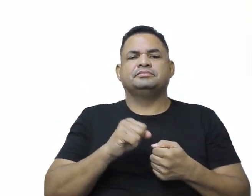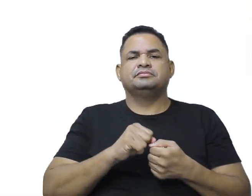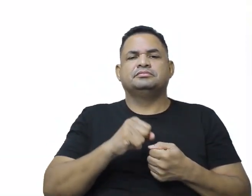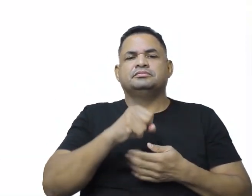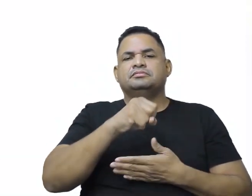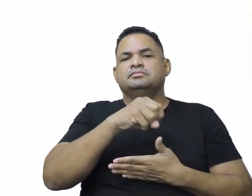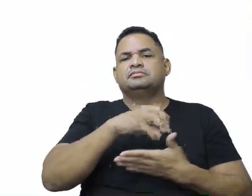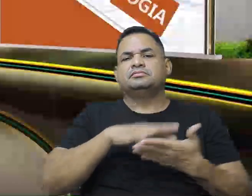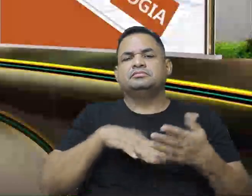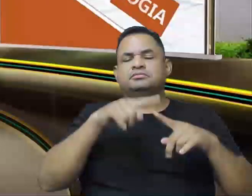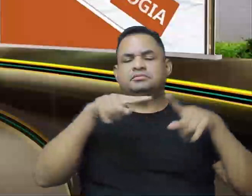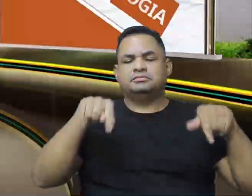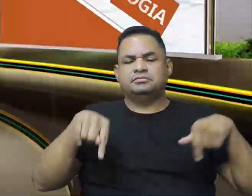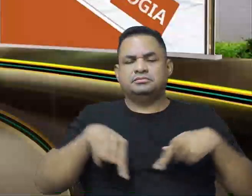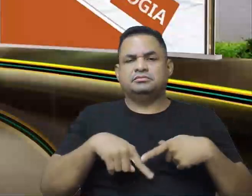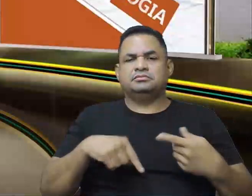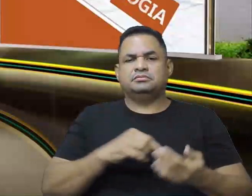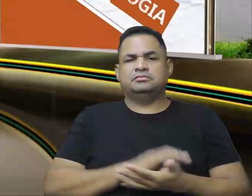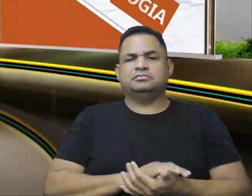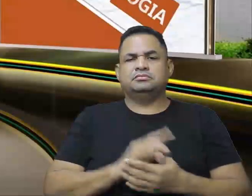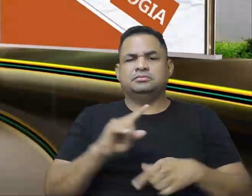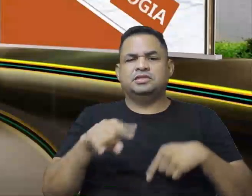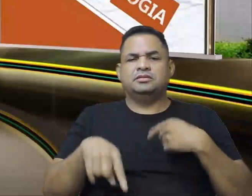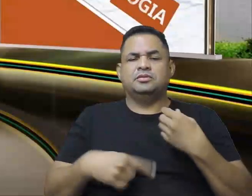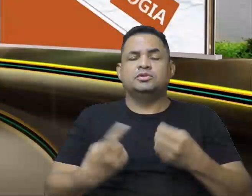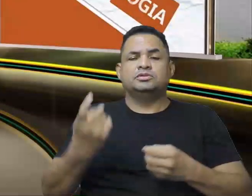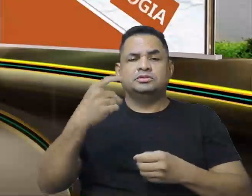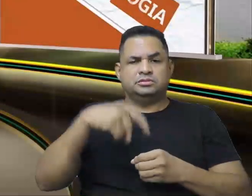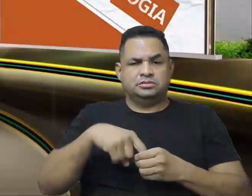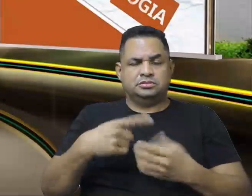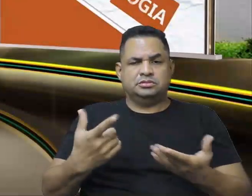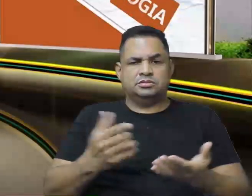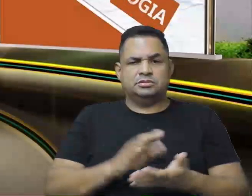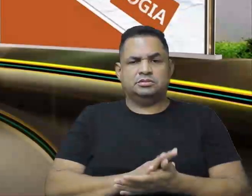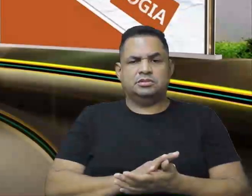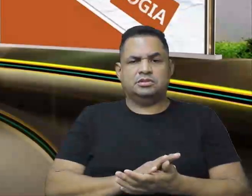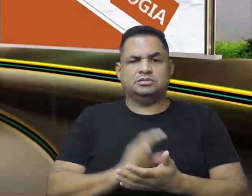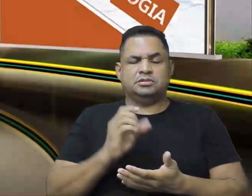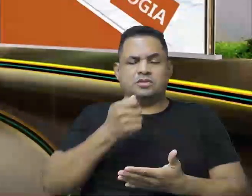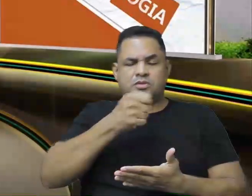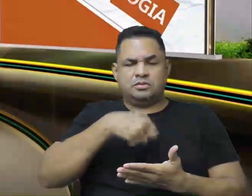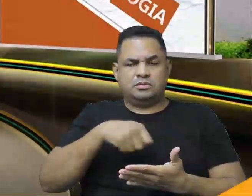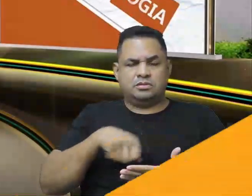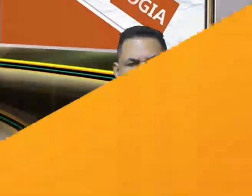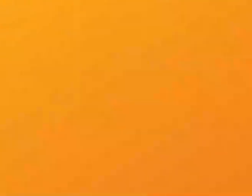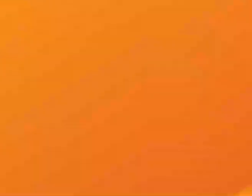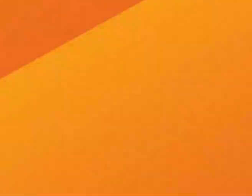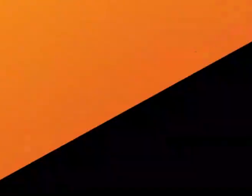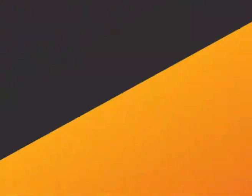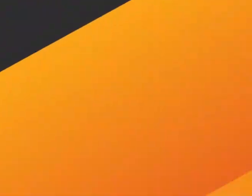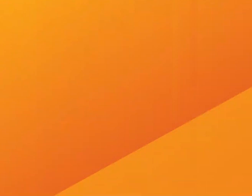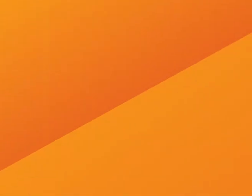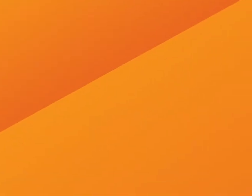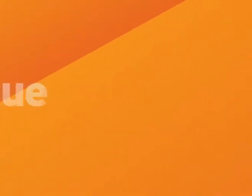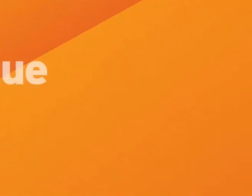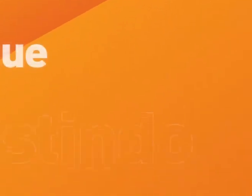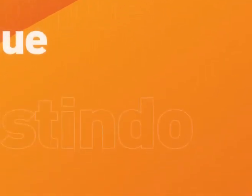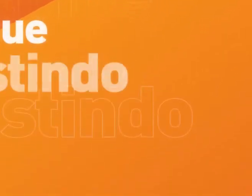atividade de sala e já já a gente volta para nossa correção vamos lá